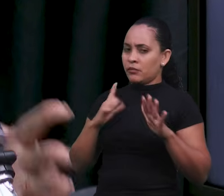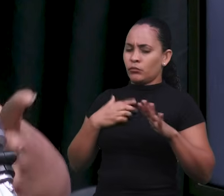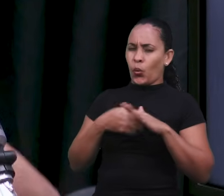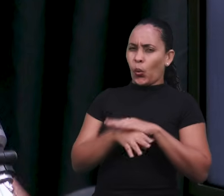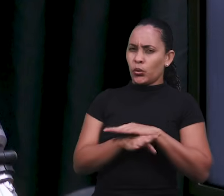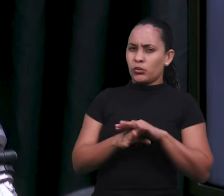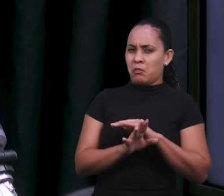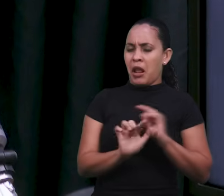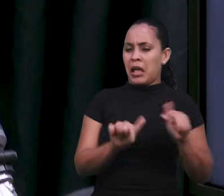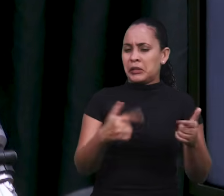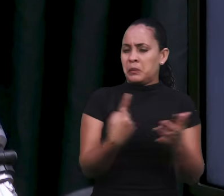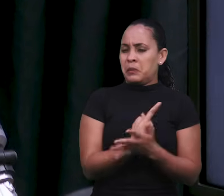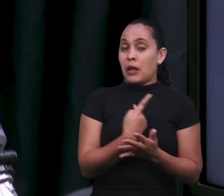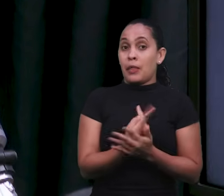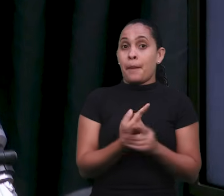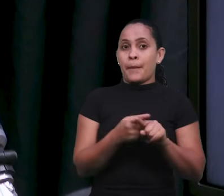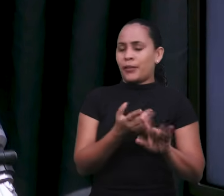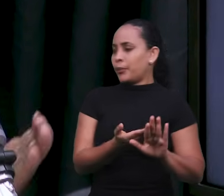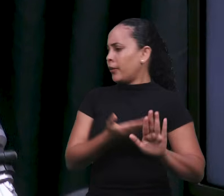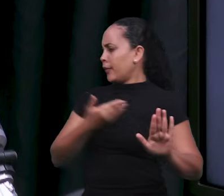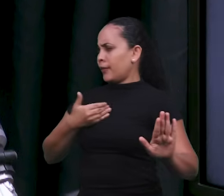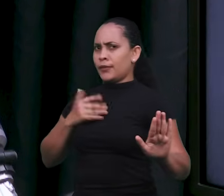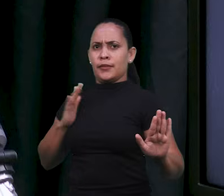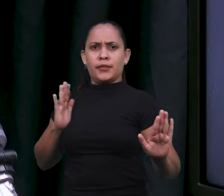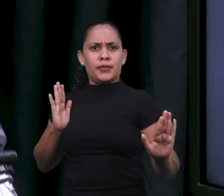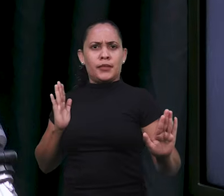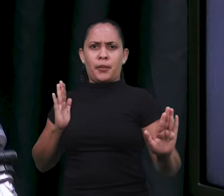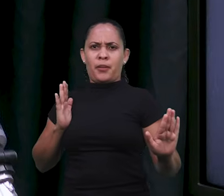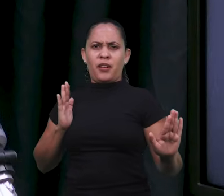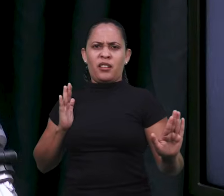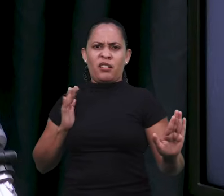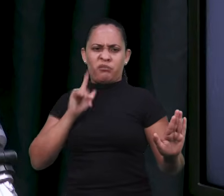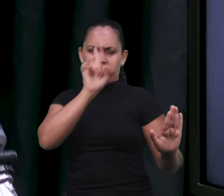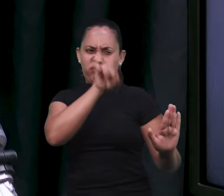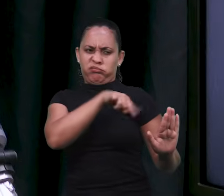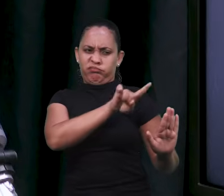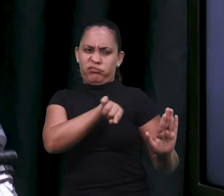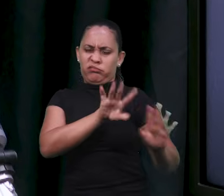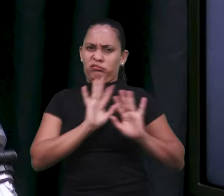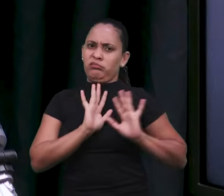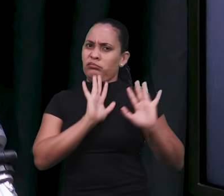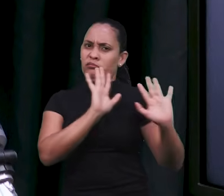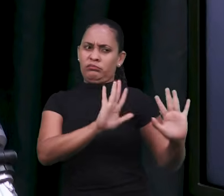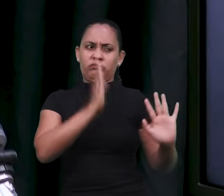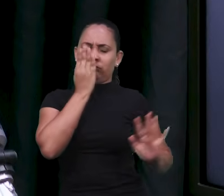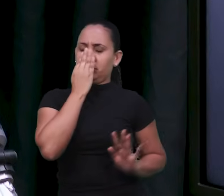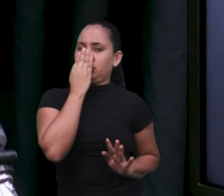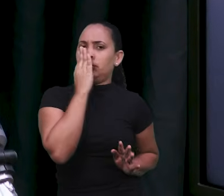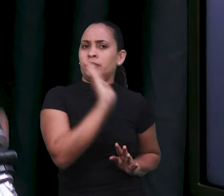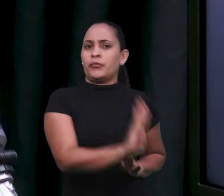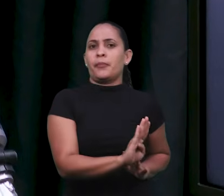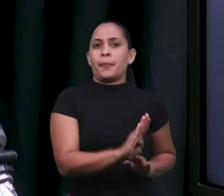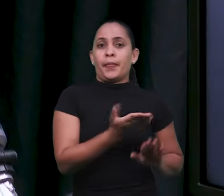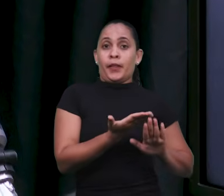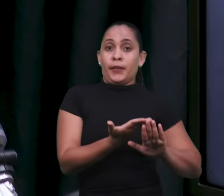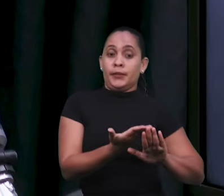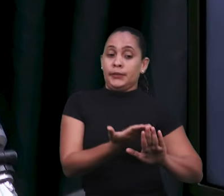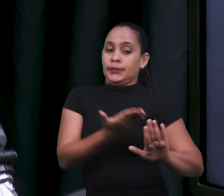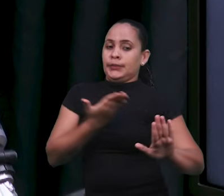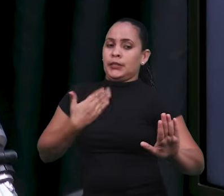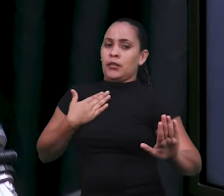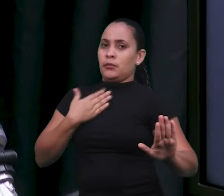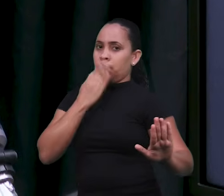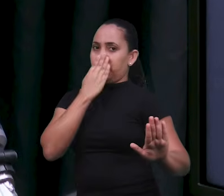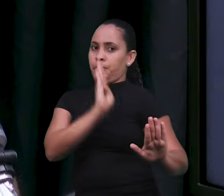acostumada a fazer, e eu posso fazer mundo, ó, e fazer esse sinal, né, de X, de ignorar, então